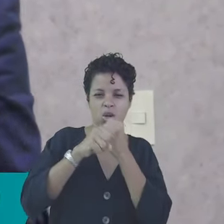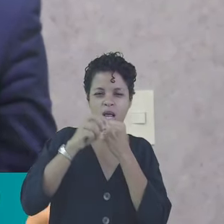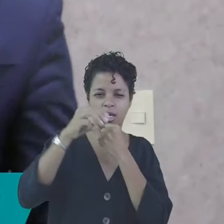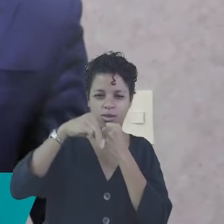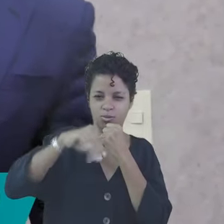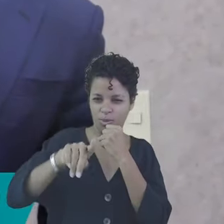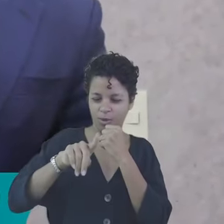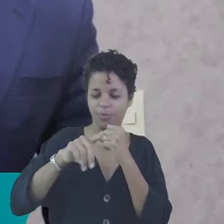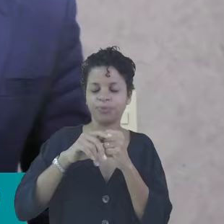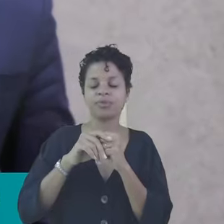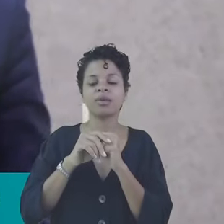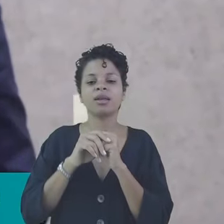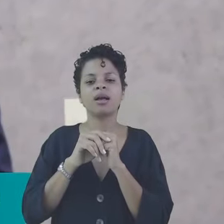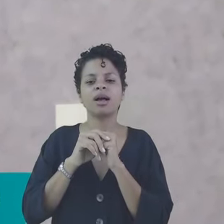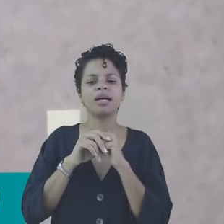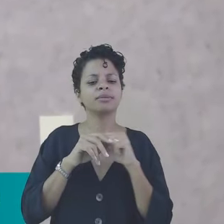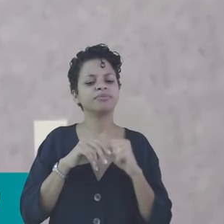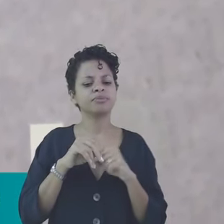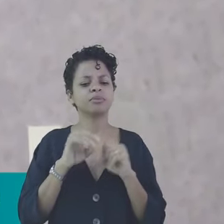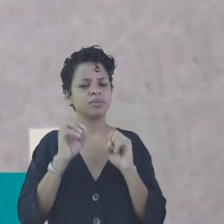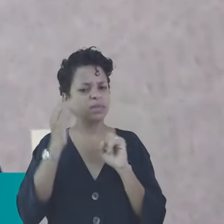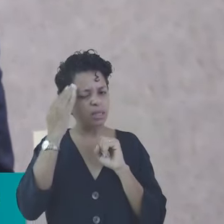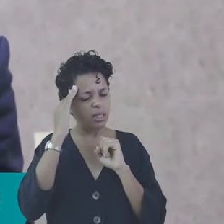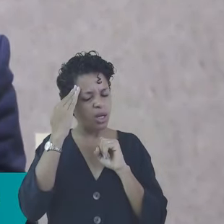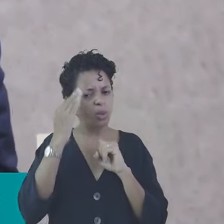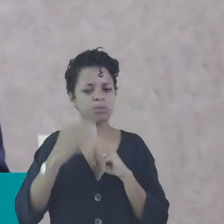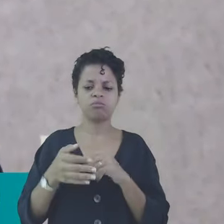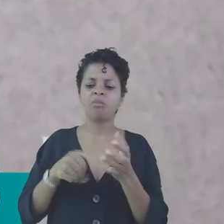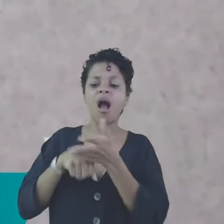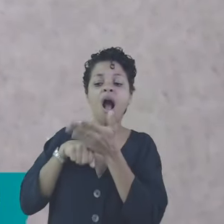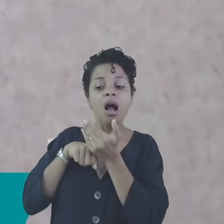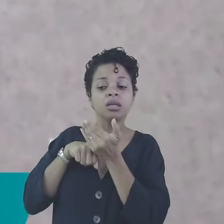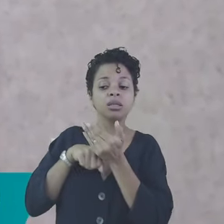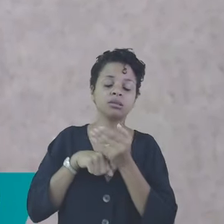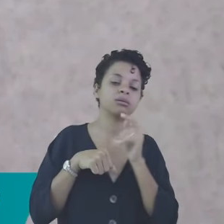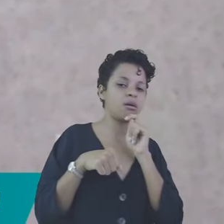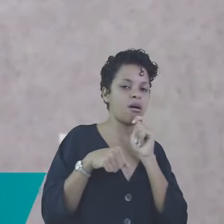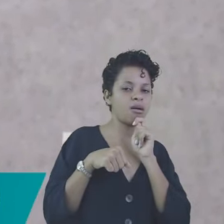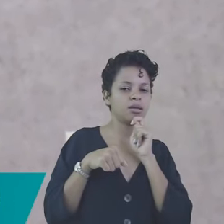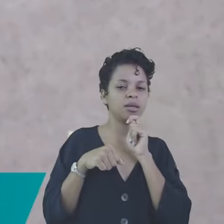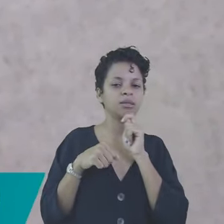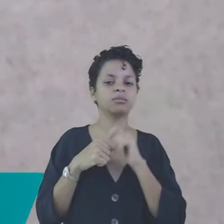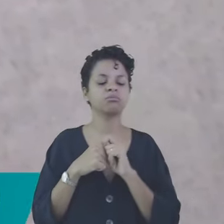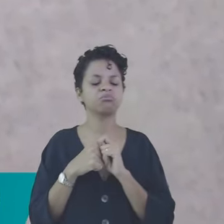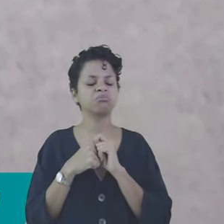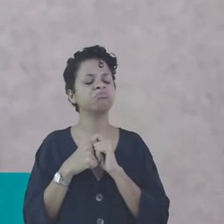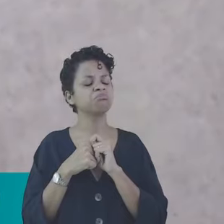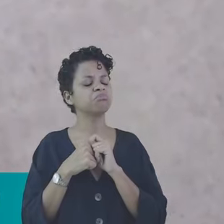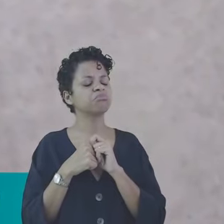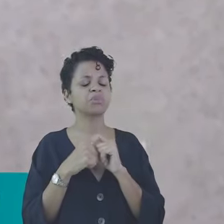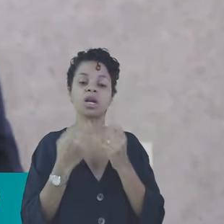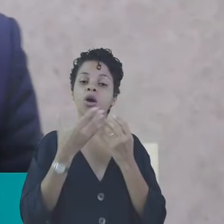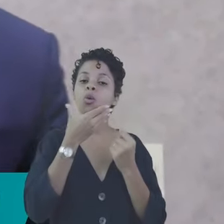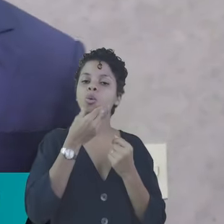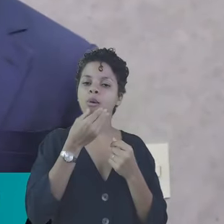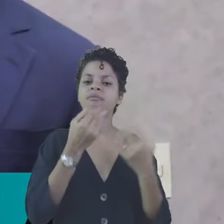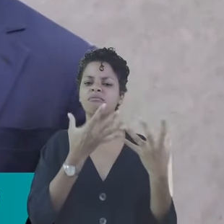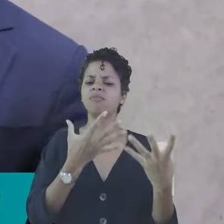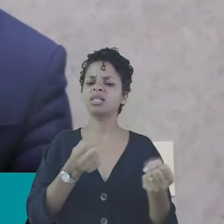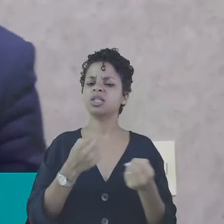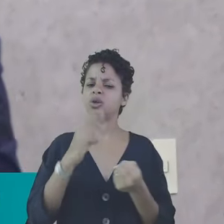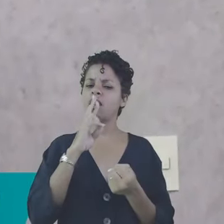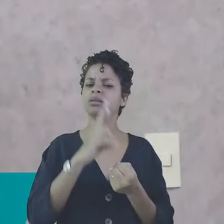satisfeito. E a igreja também. Mas eu não fiquei satisfeito. Eu cheguei em casa, eu perdi o sono. Era